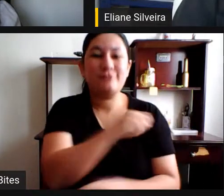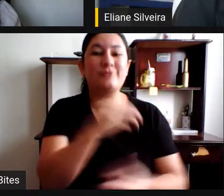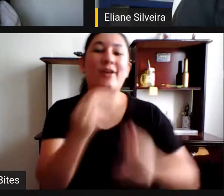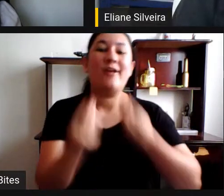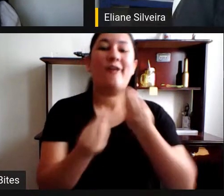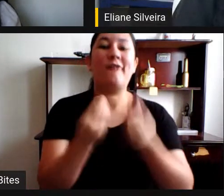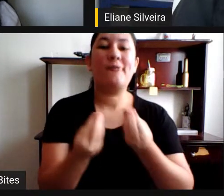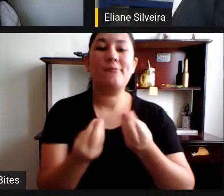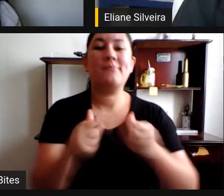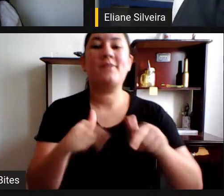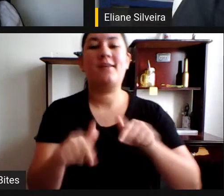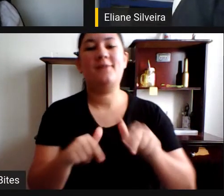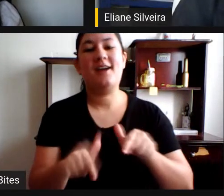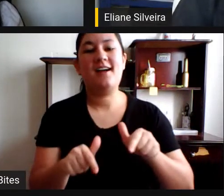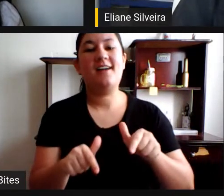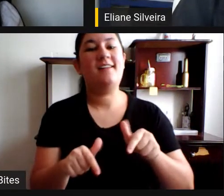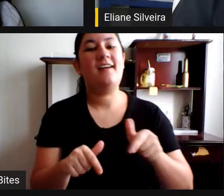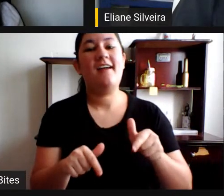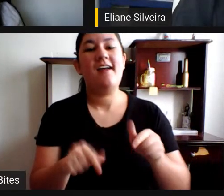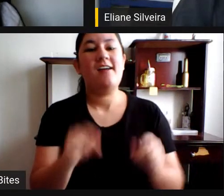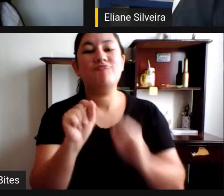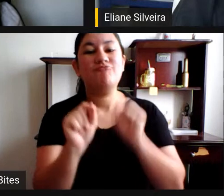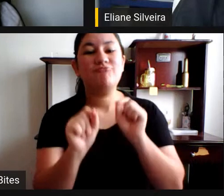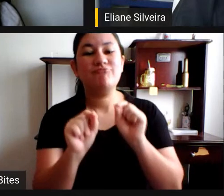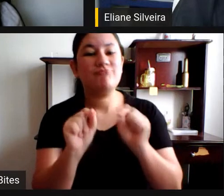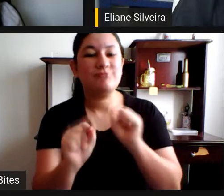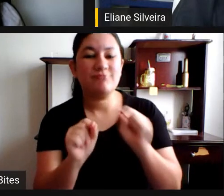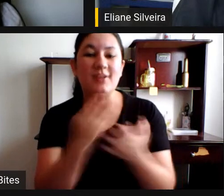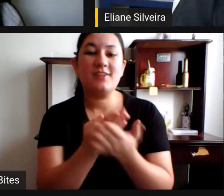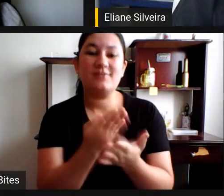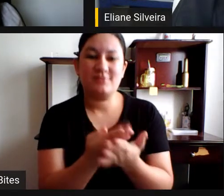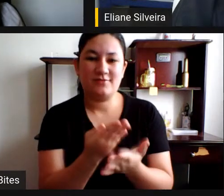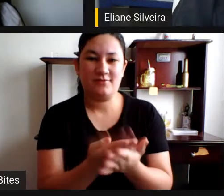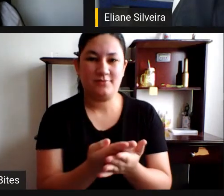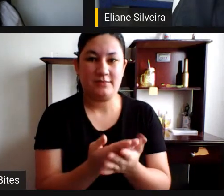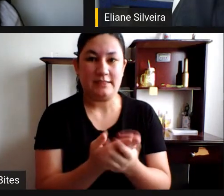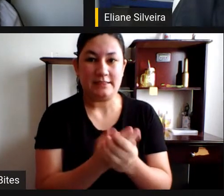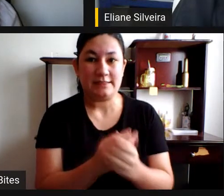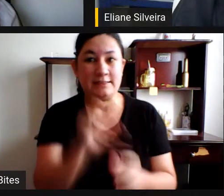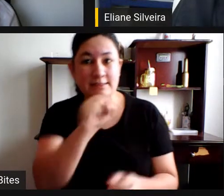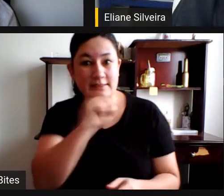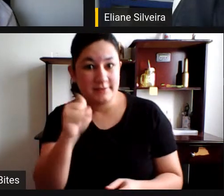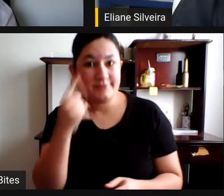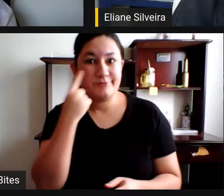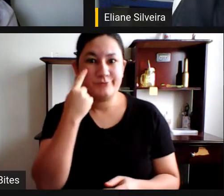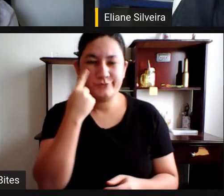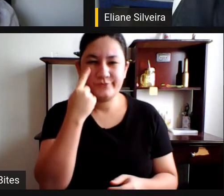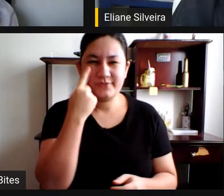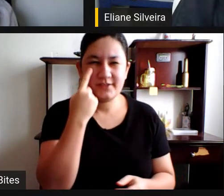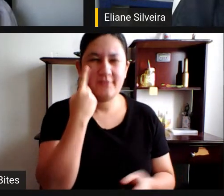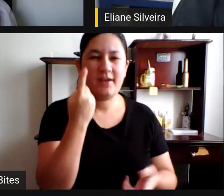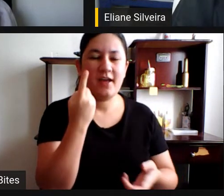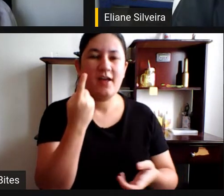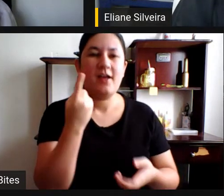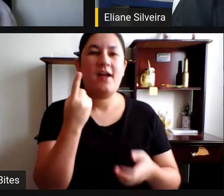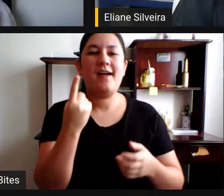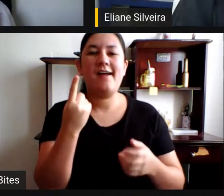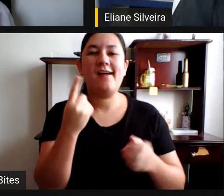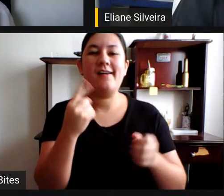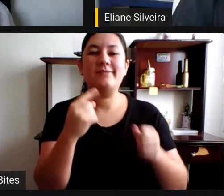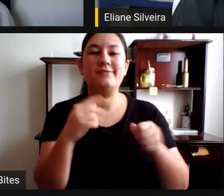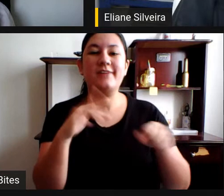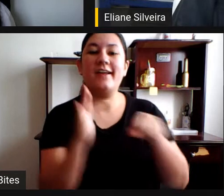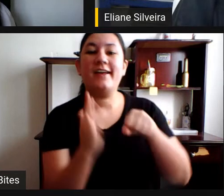fazer as coisas. Se vocês observarem as redes sociais da Escola de Virão de Estudos Linguísticos, ela tem a cara de